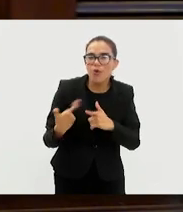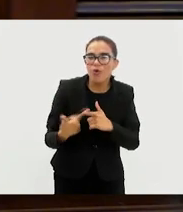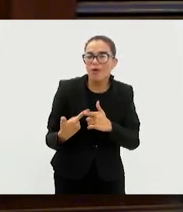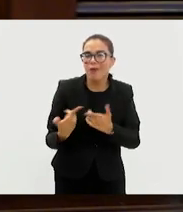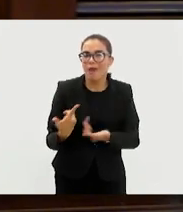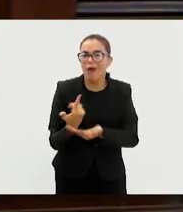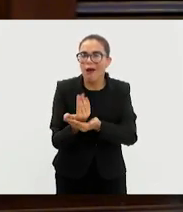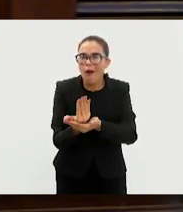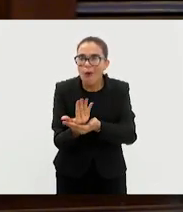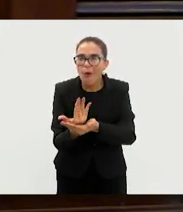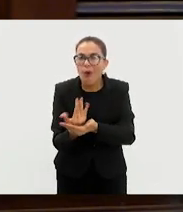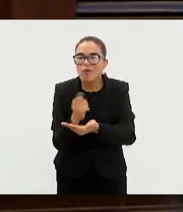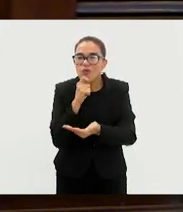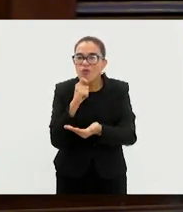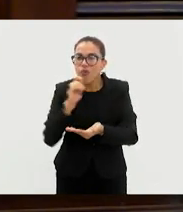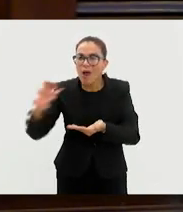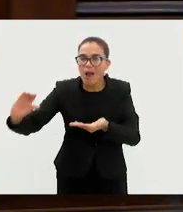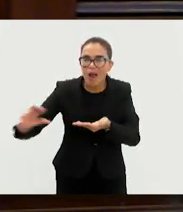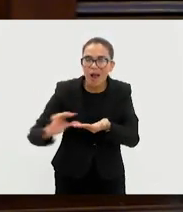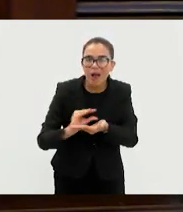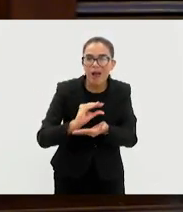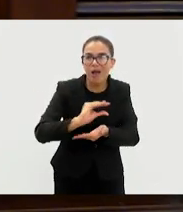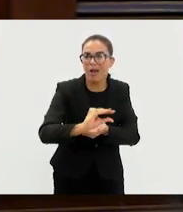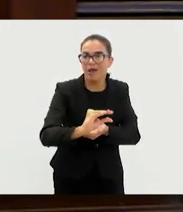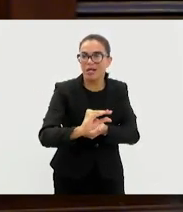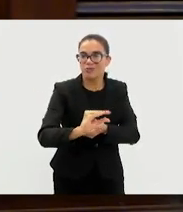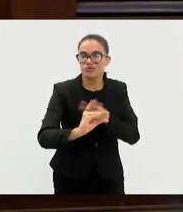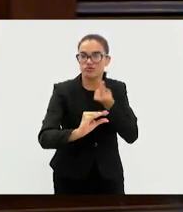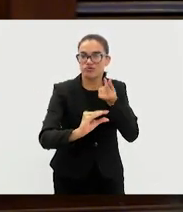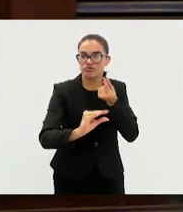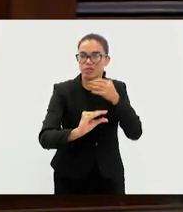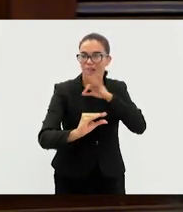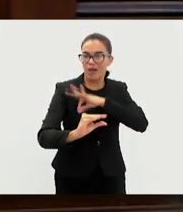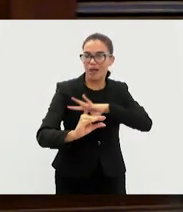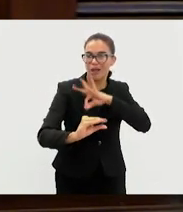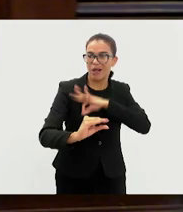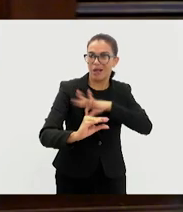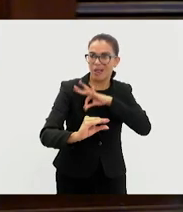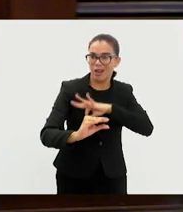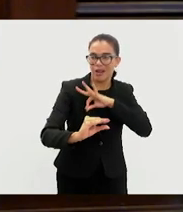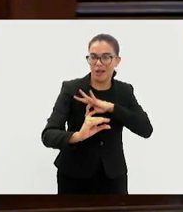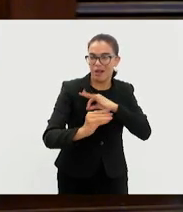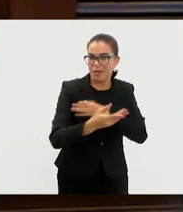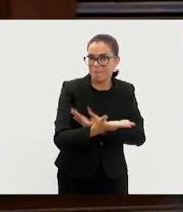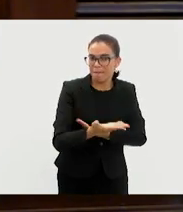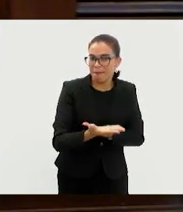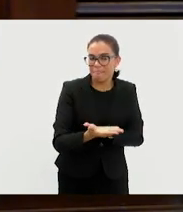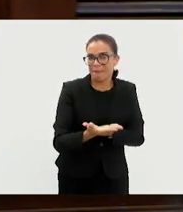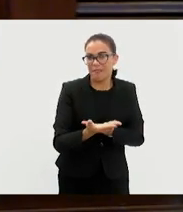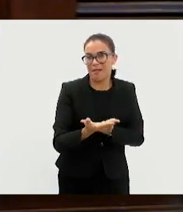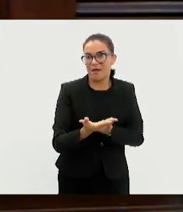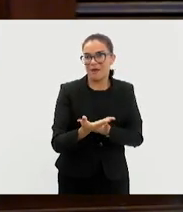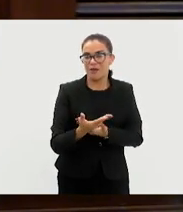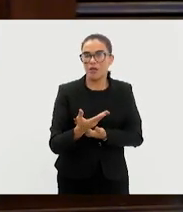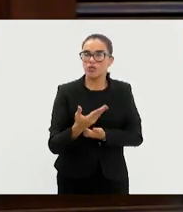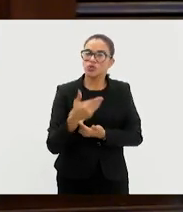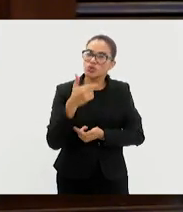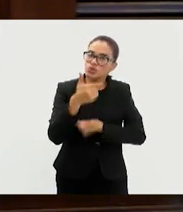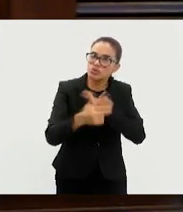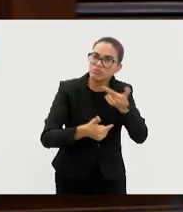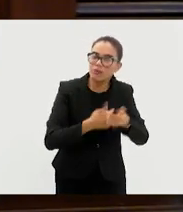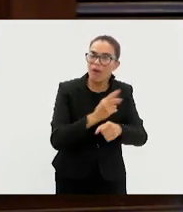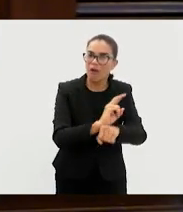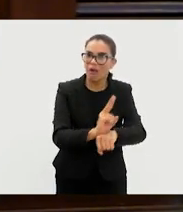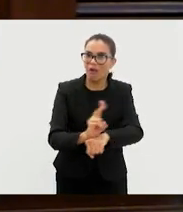a UERJ não está repassando o dinheiro, o pagamento dos vencimentos dos agentes civis